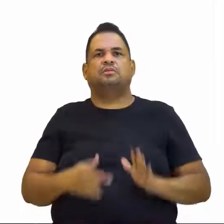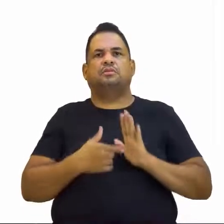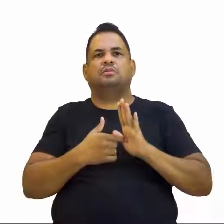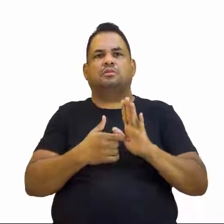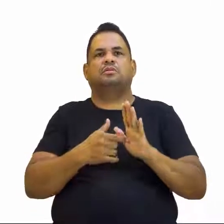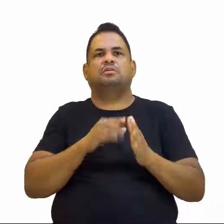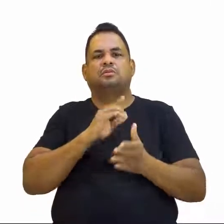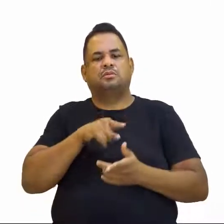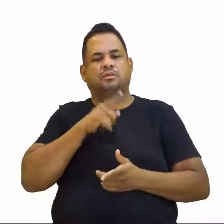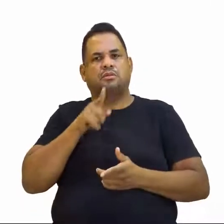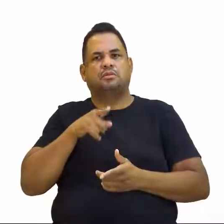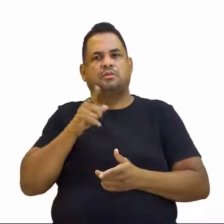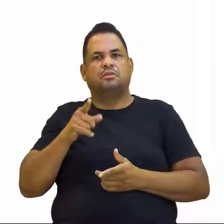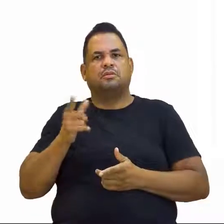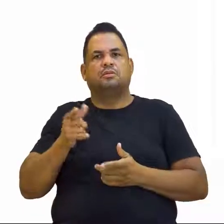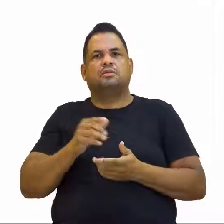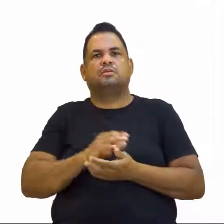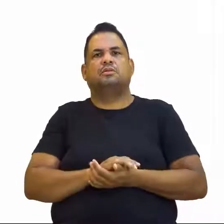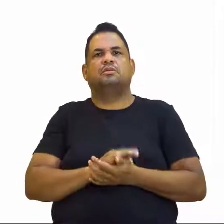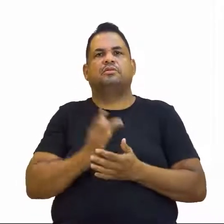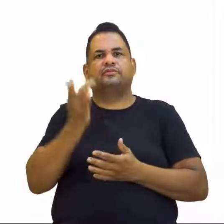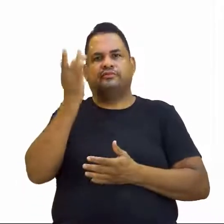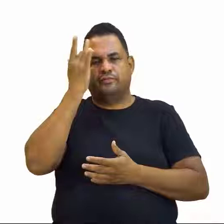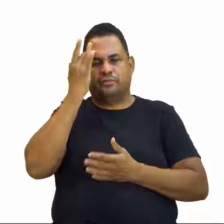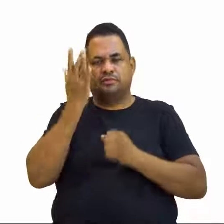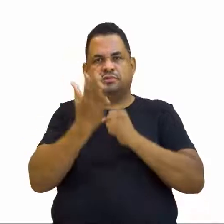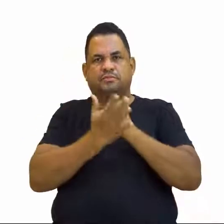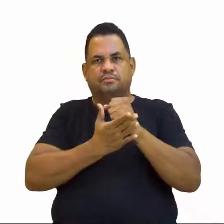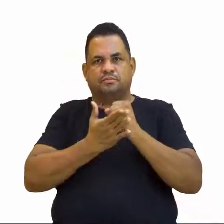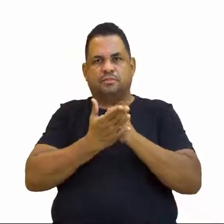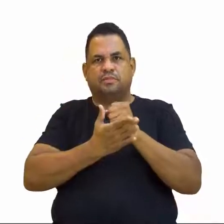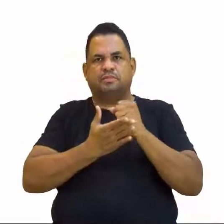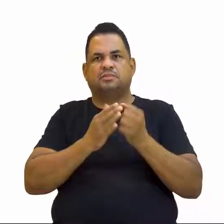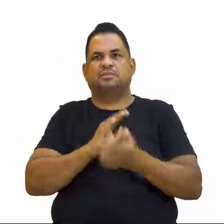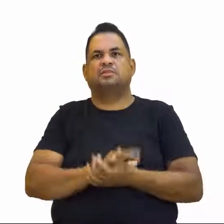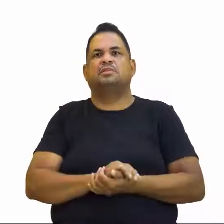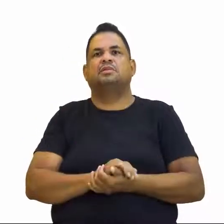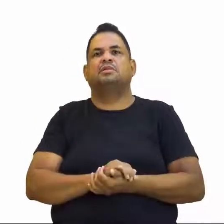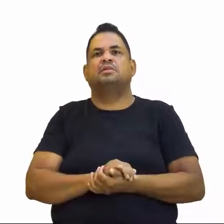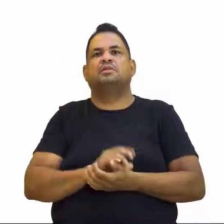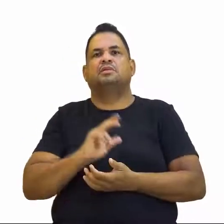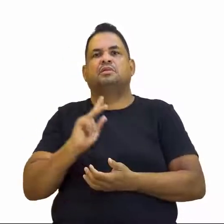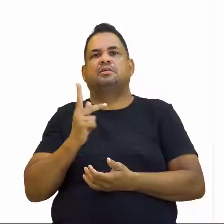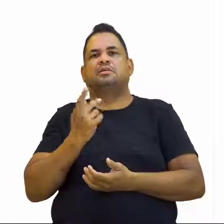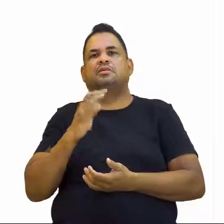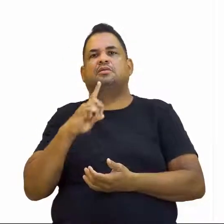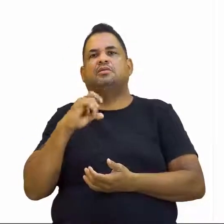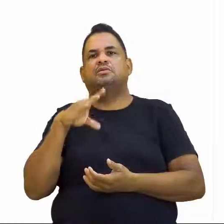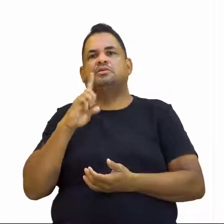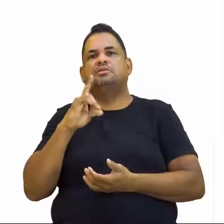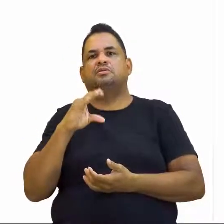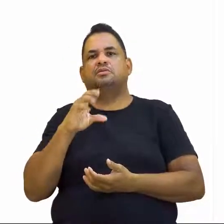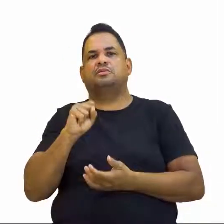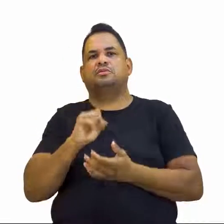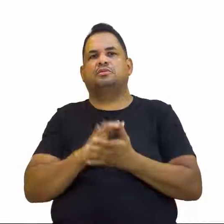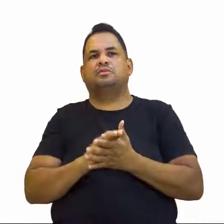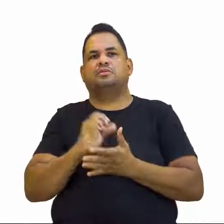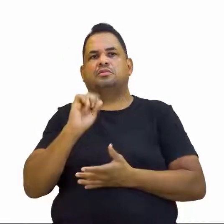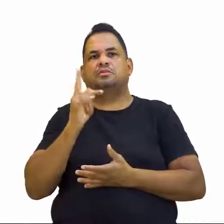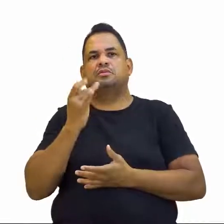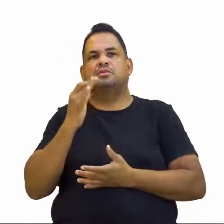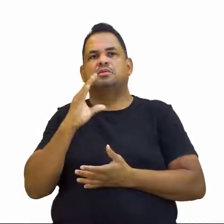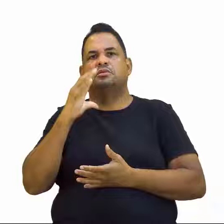apresenta, respectivamente, as fórmulas das bases hidróxido de sódio, hidróxido